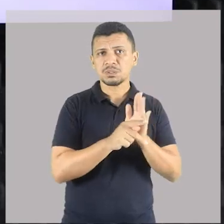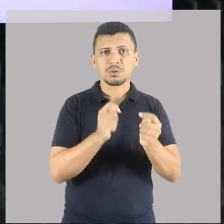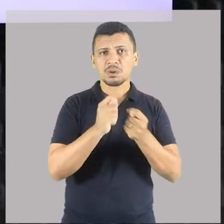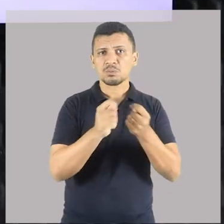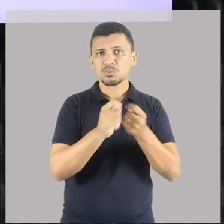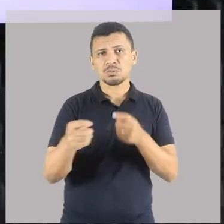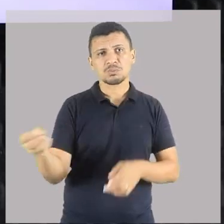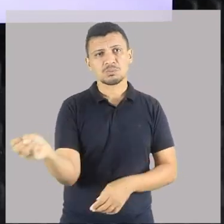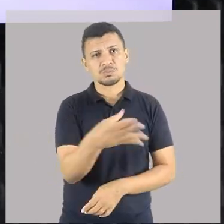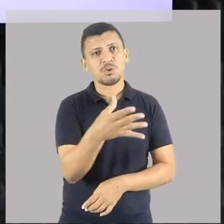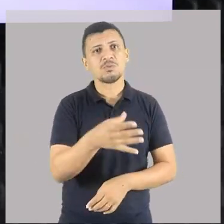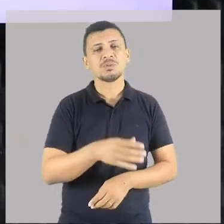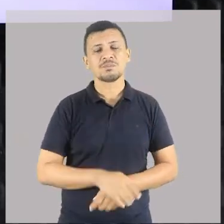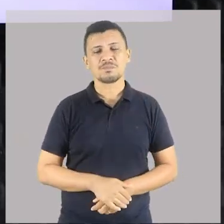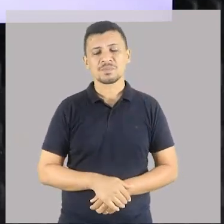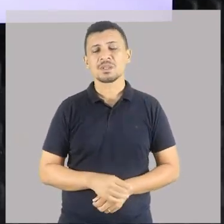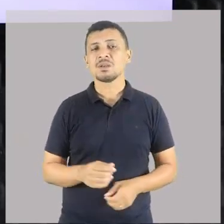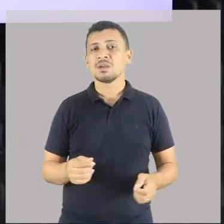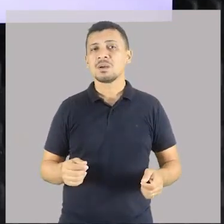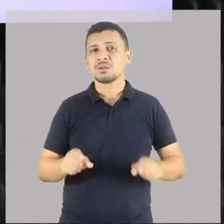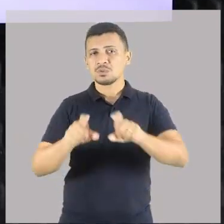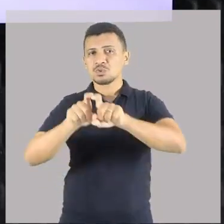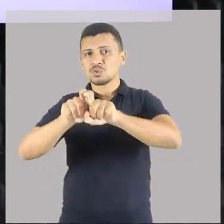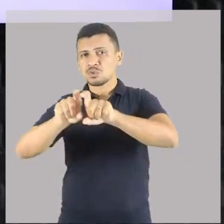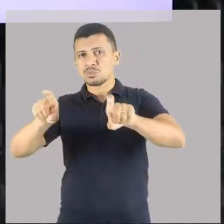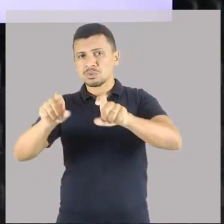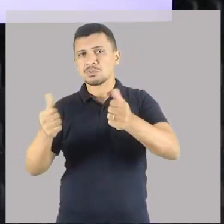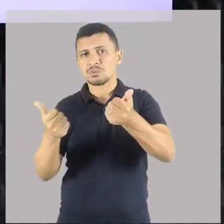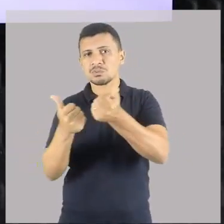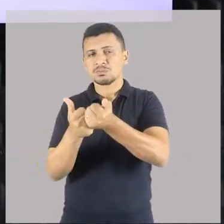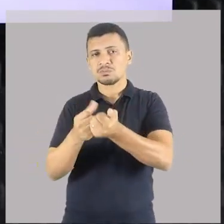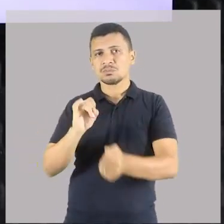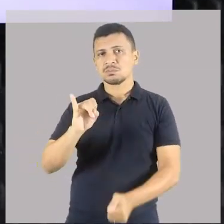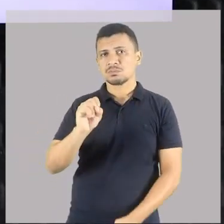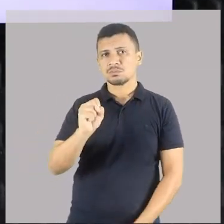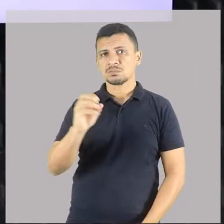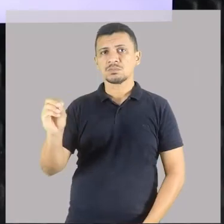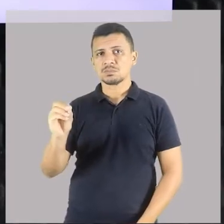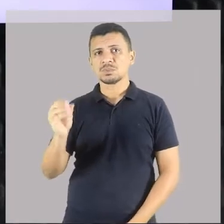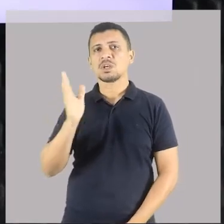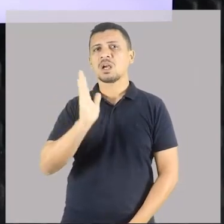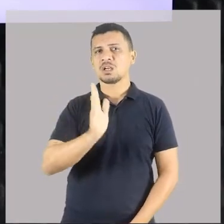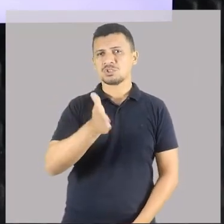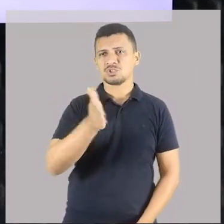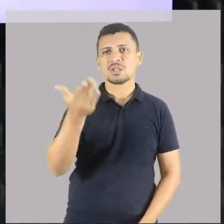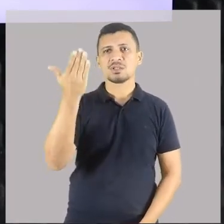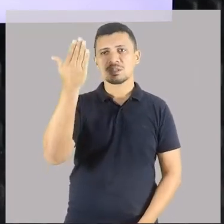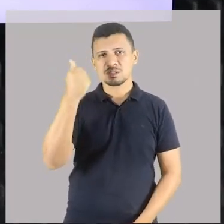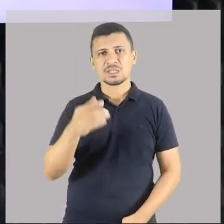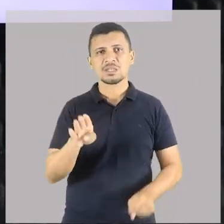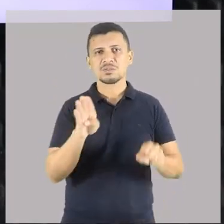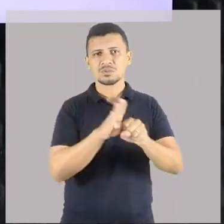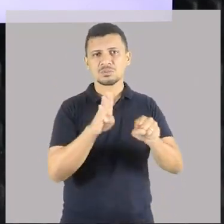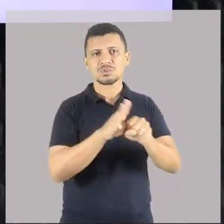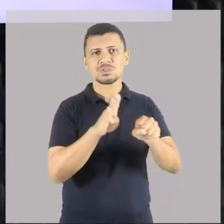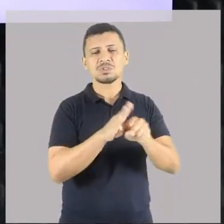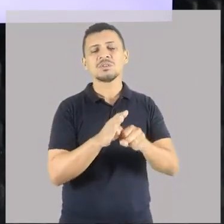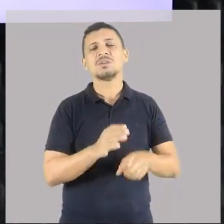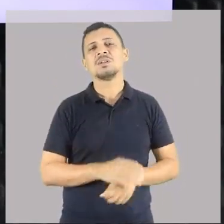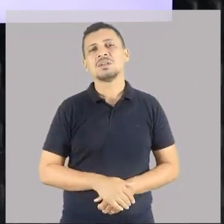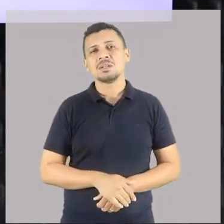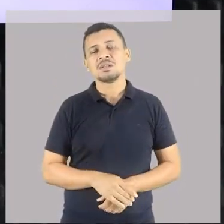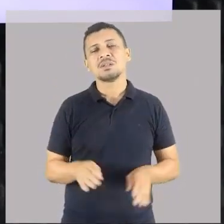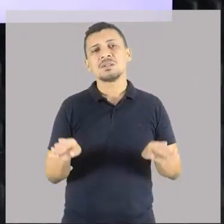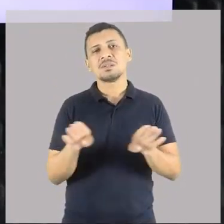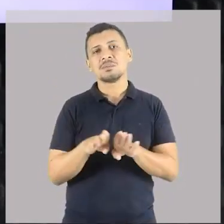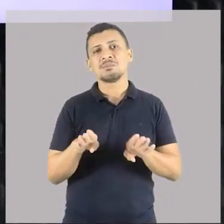quando eu posso substituir a oração pelo pronome isso, eu já sei que essa segunda oração é substantiva e eu já